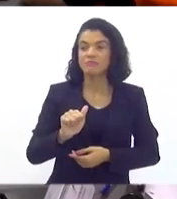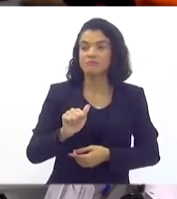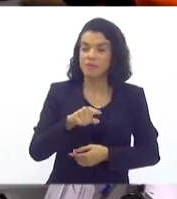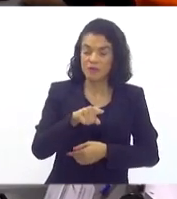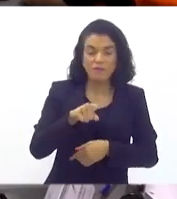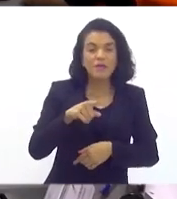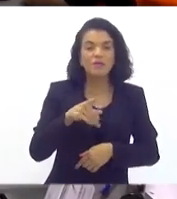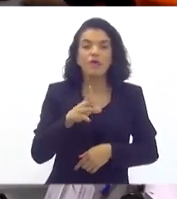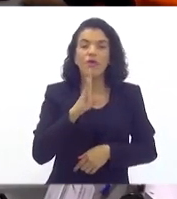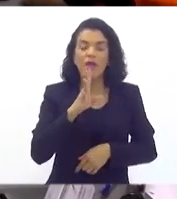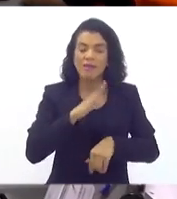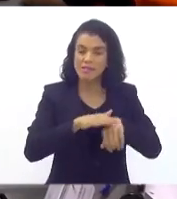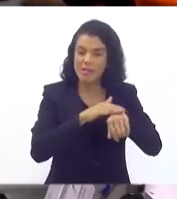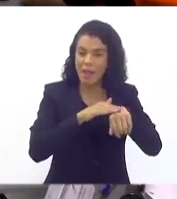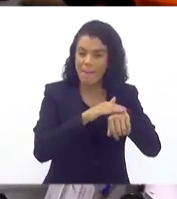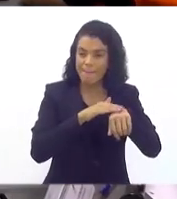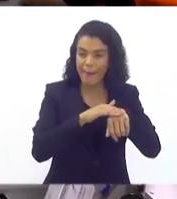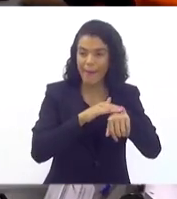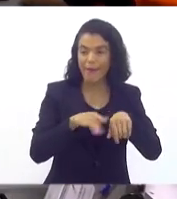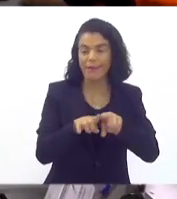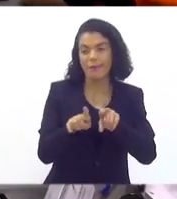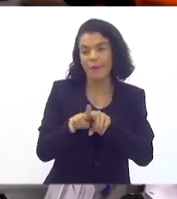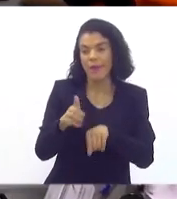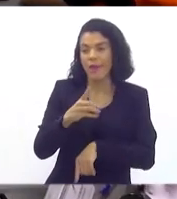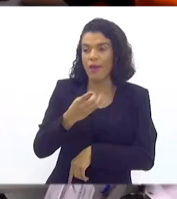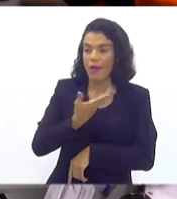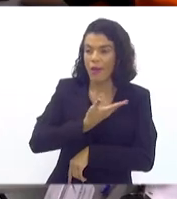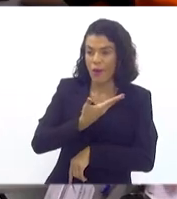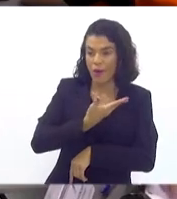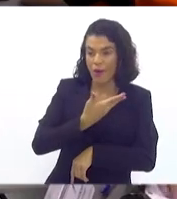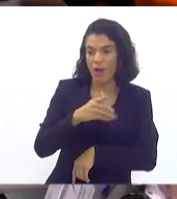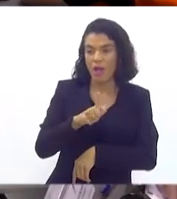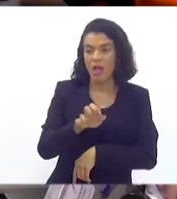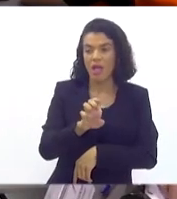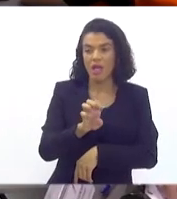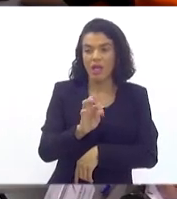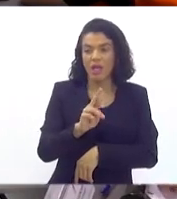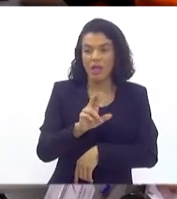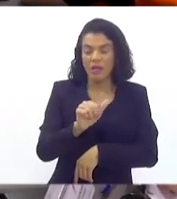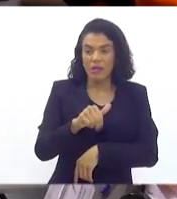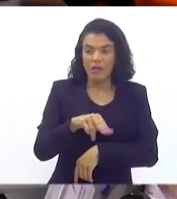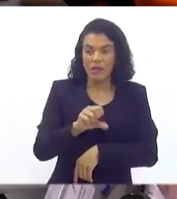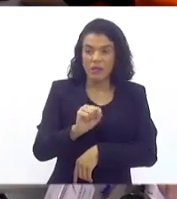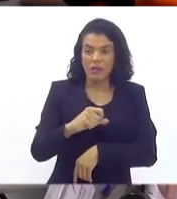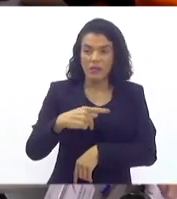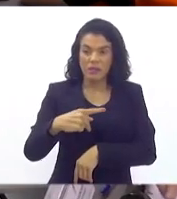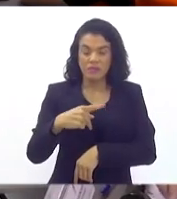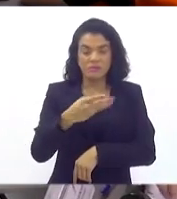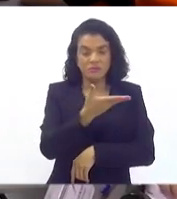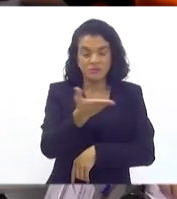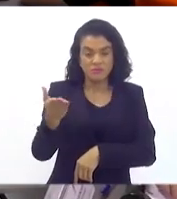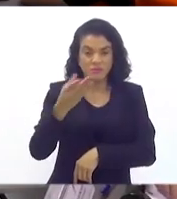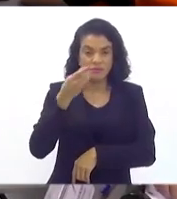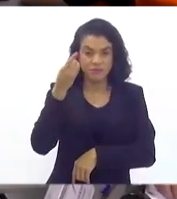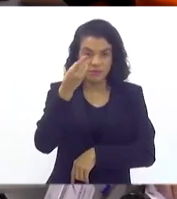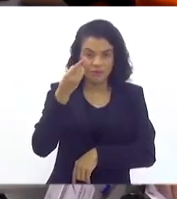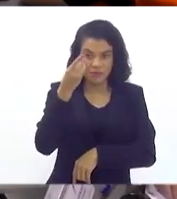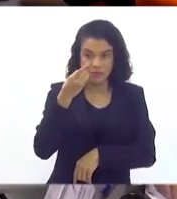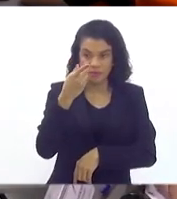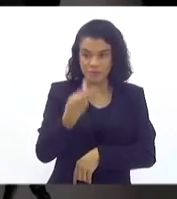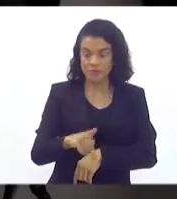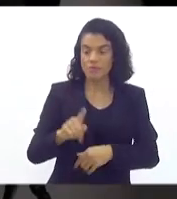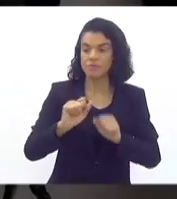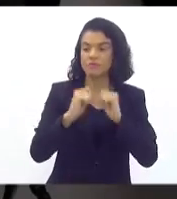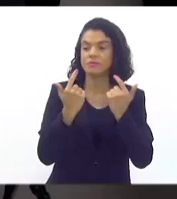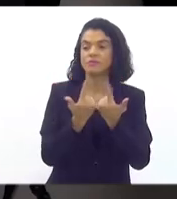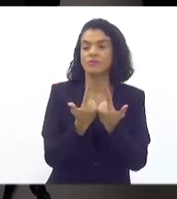na pele o que a gente sofre meus companheiros aqui da getrans os senhores deputados dessa casa entendeu a todos os